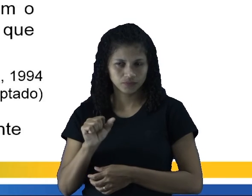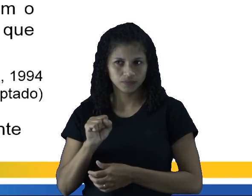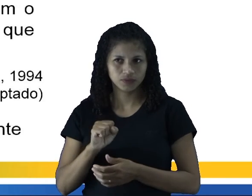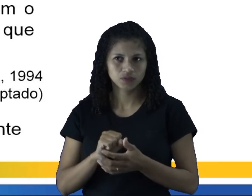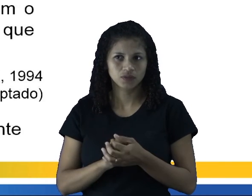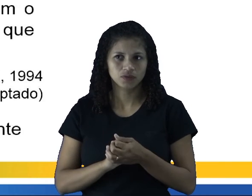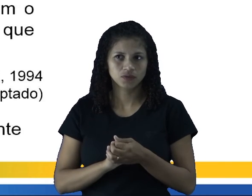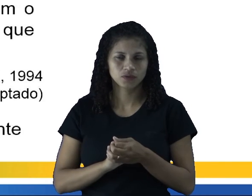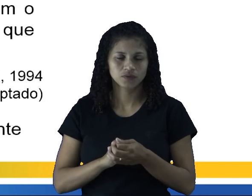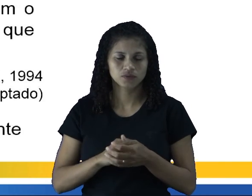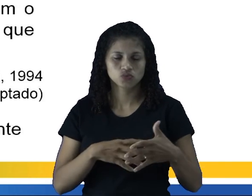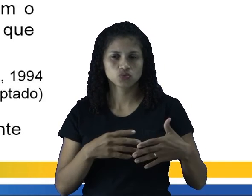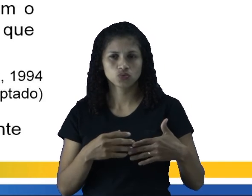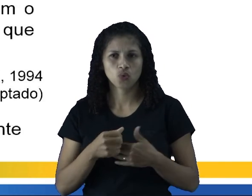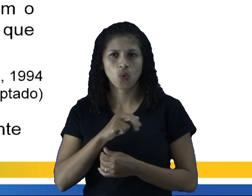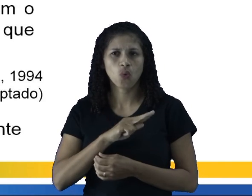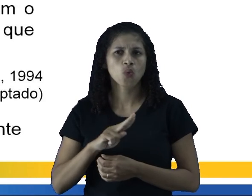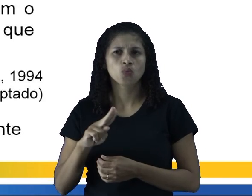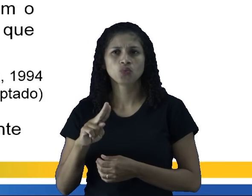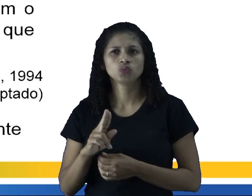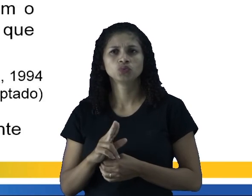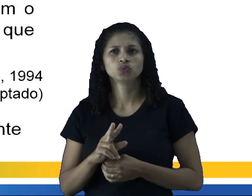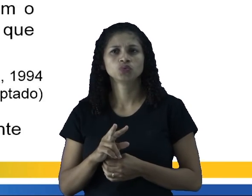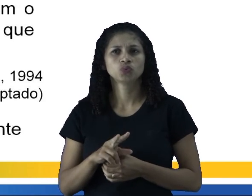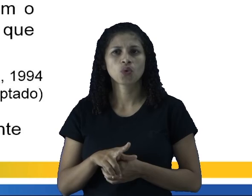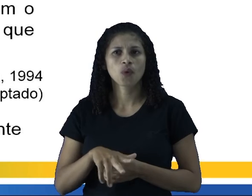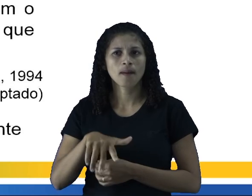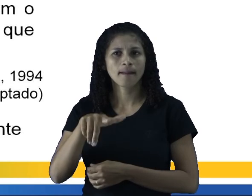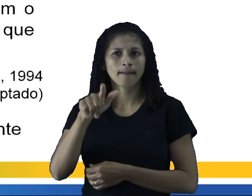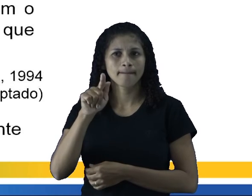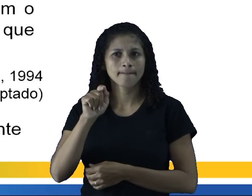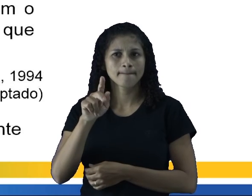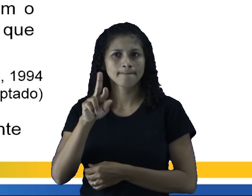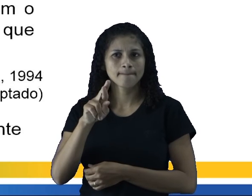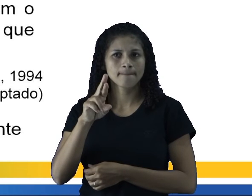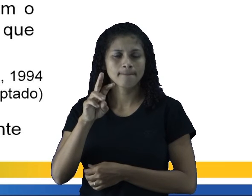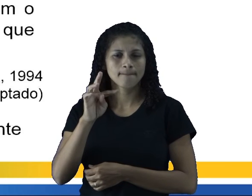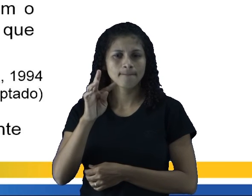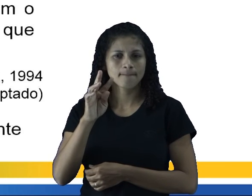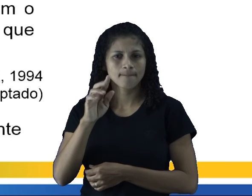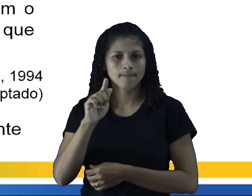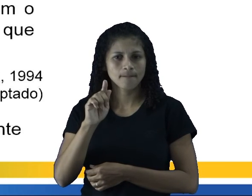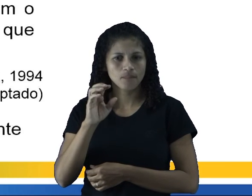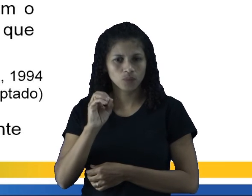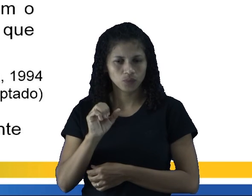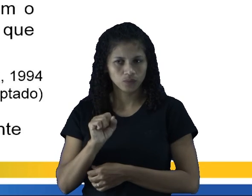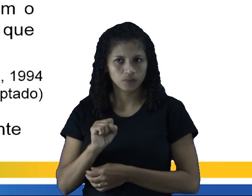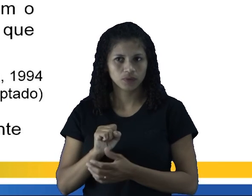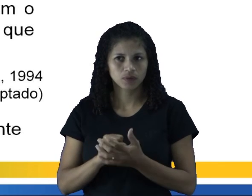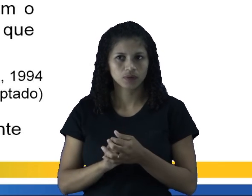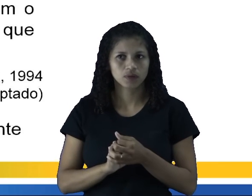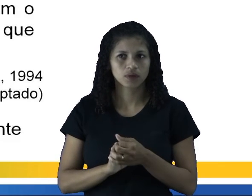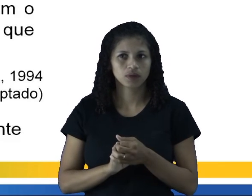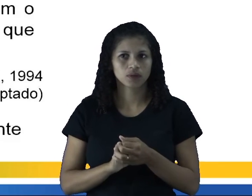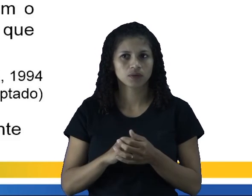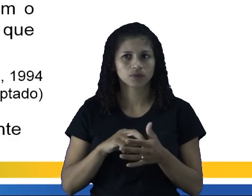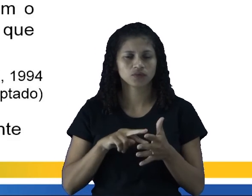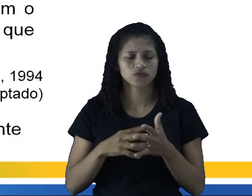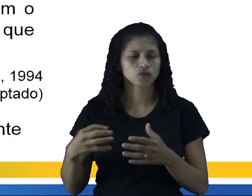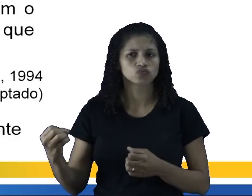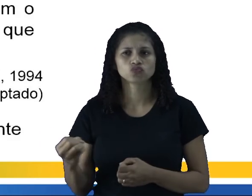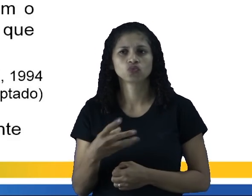o novo, o oculto, o inativo. E de fato, de tal modo, por eles serem inertes,